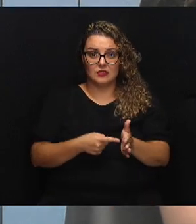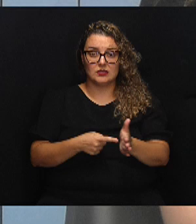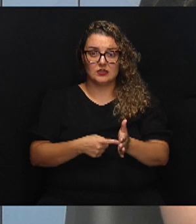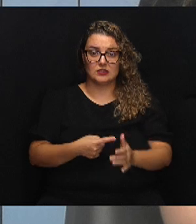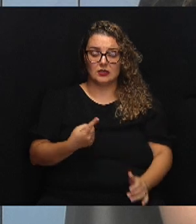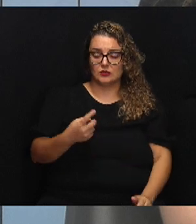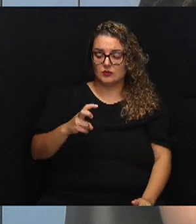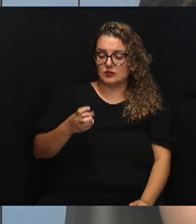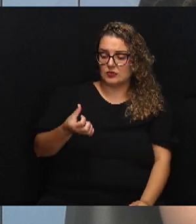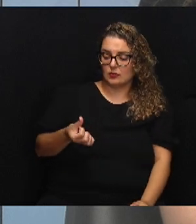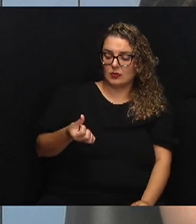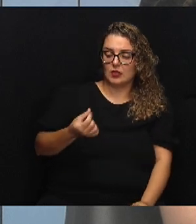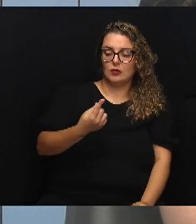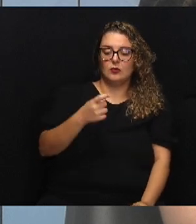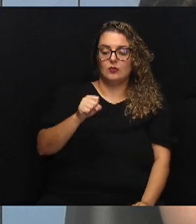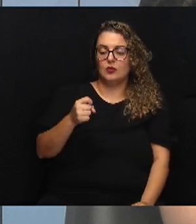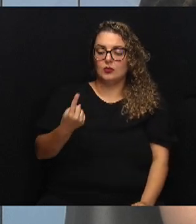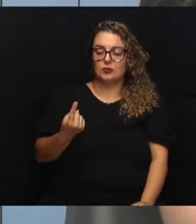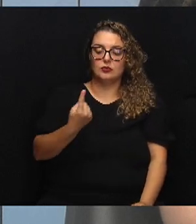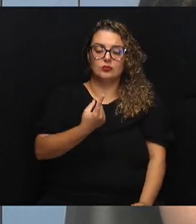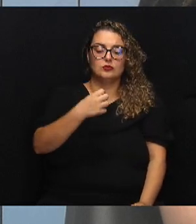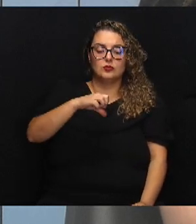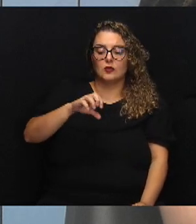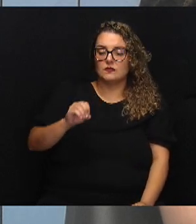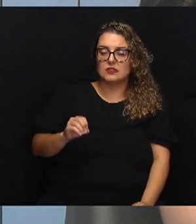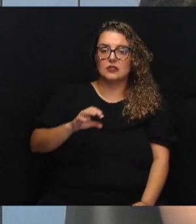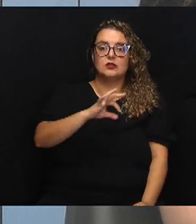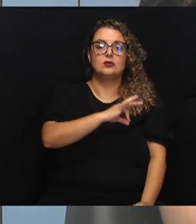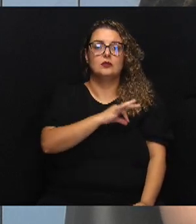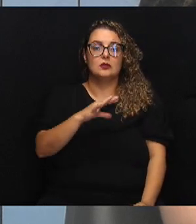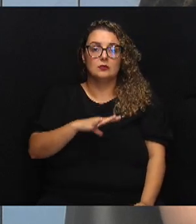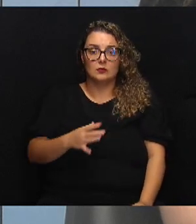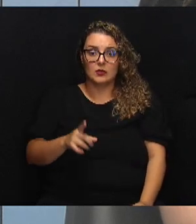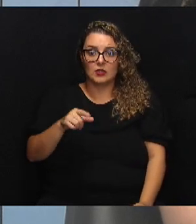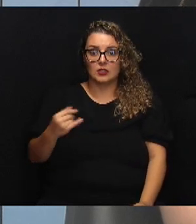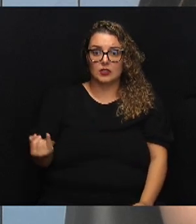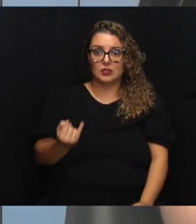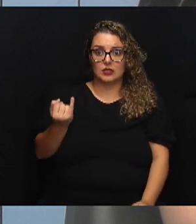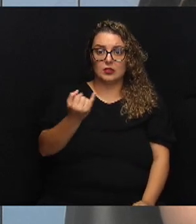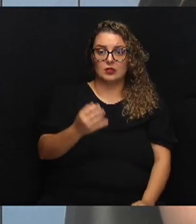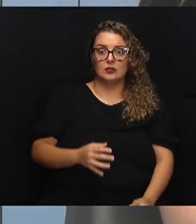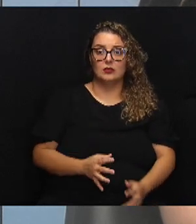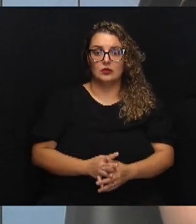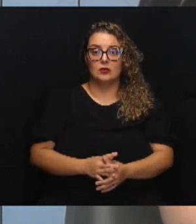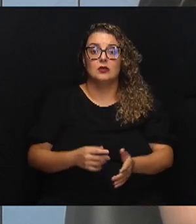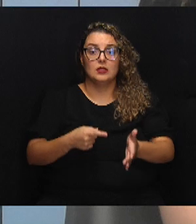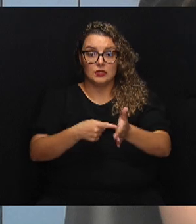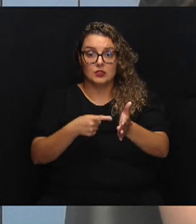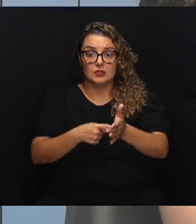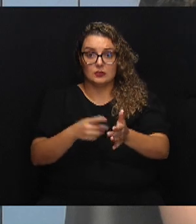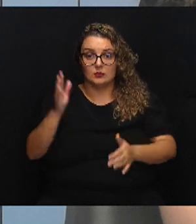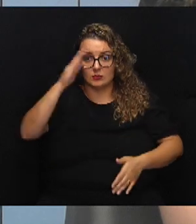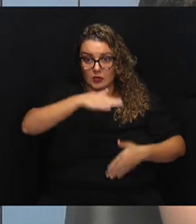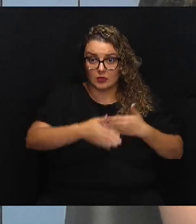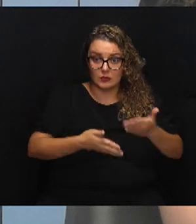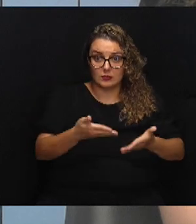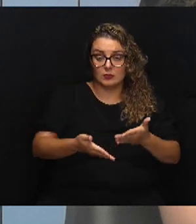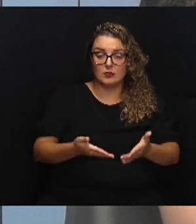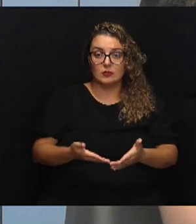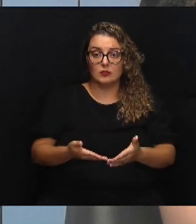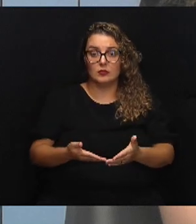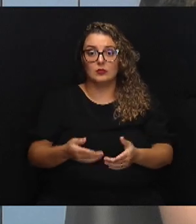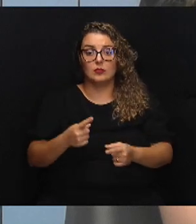156, 181, 190, Guarda Municipal. É importante que você denuncie esses maus tratos para que